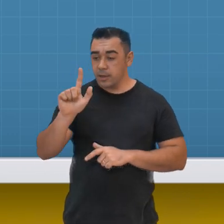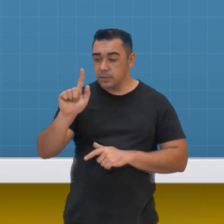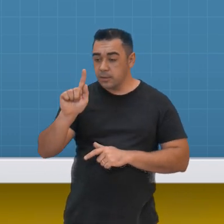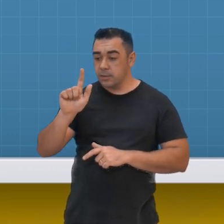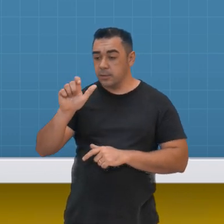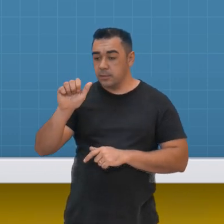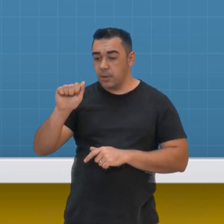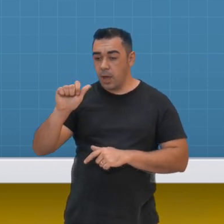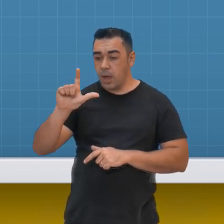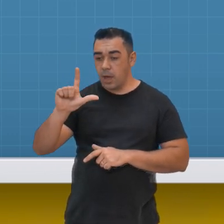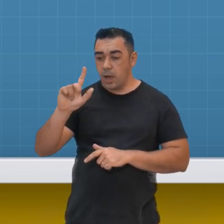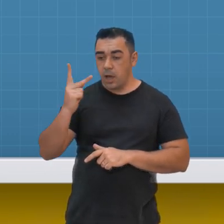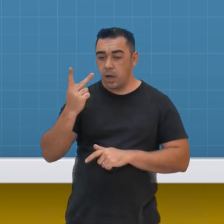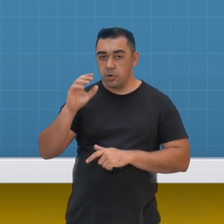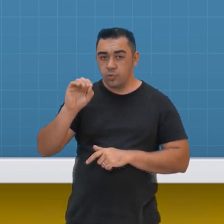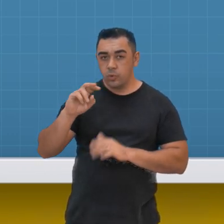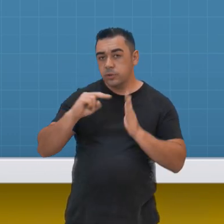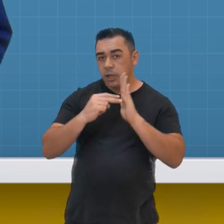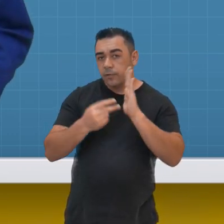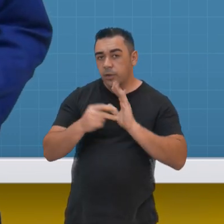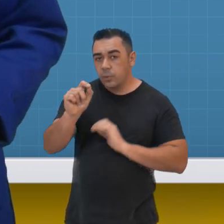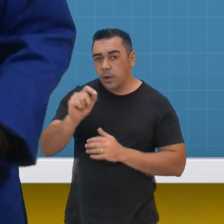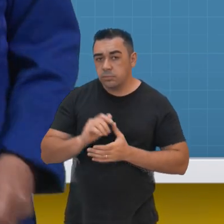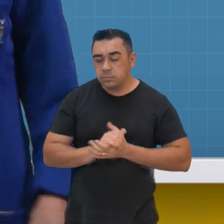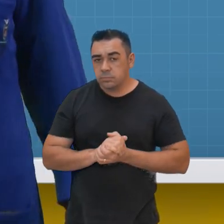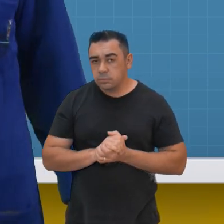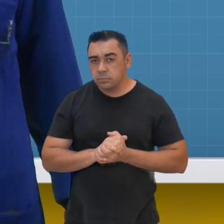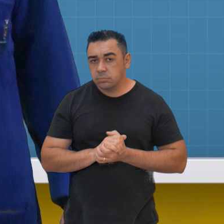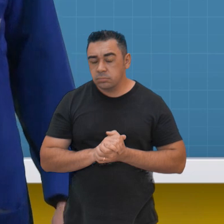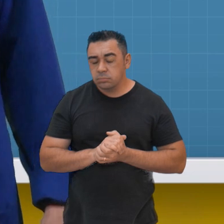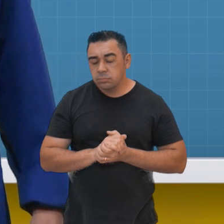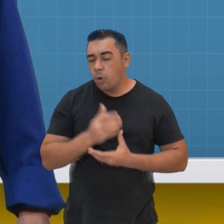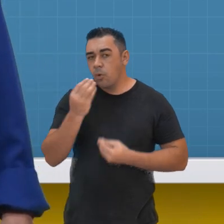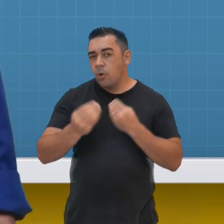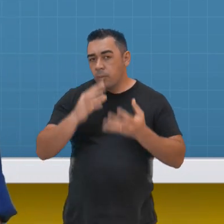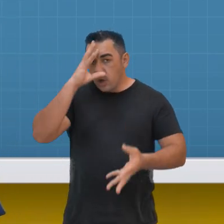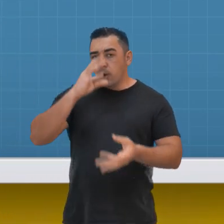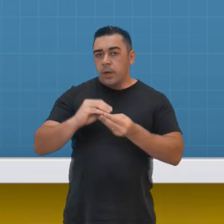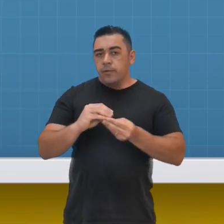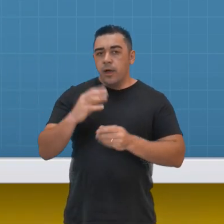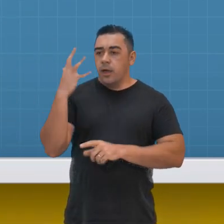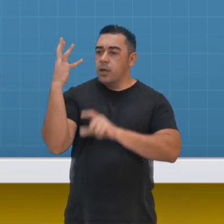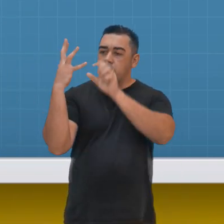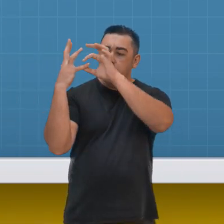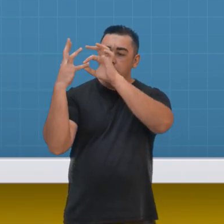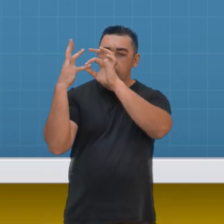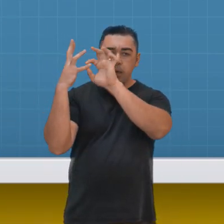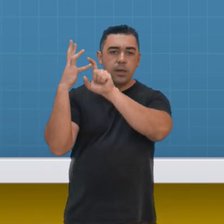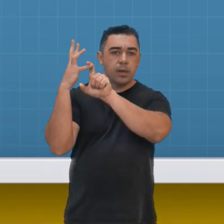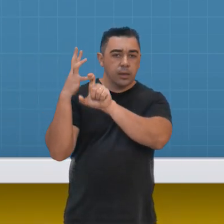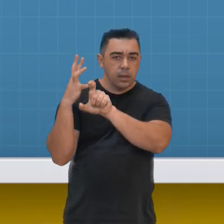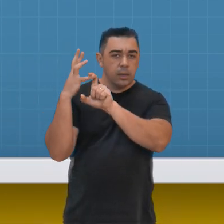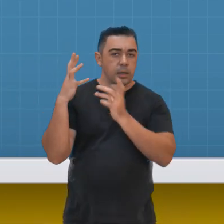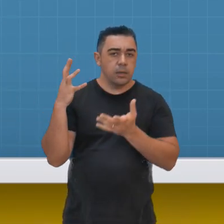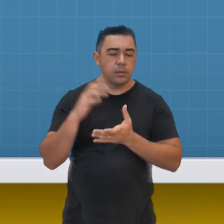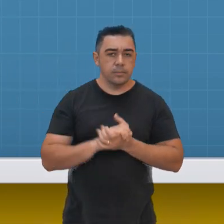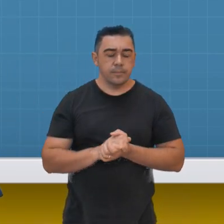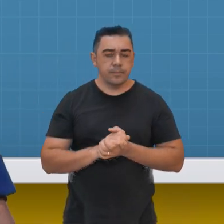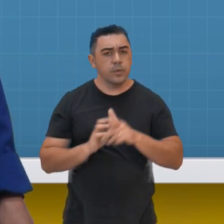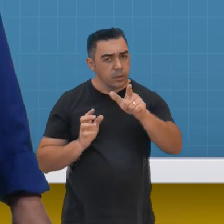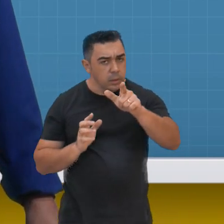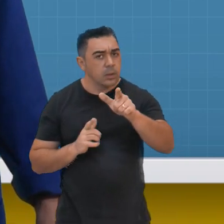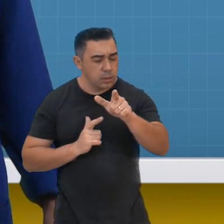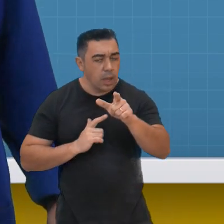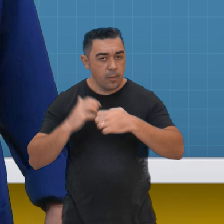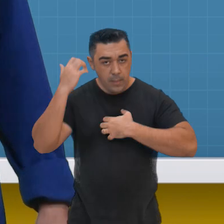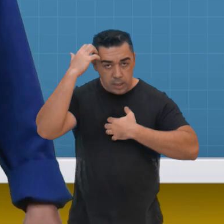galho se remete a quê? Como que nós podemos interpretar a palavra galho? O